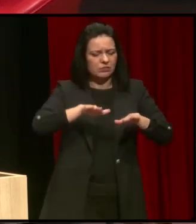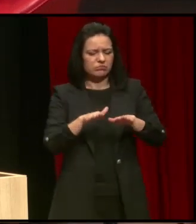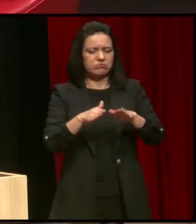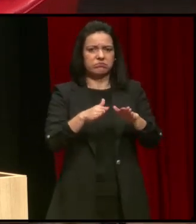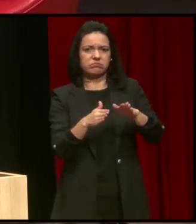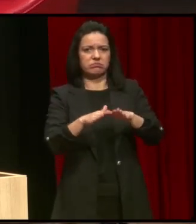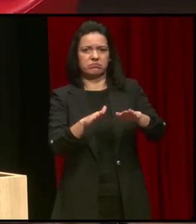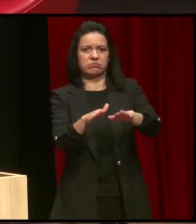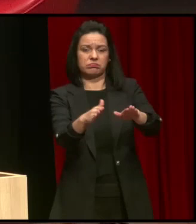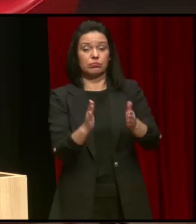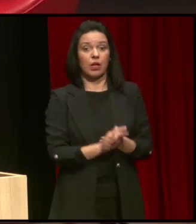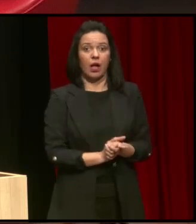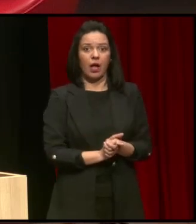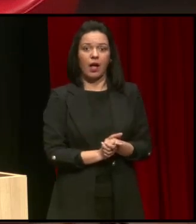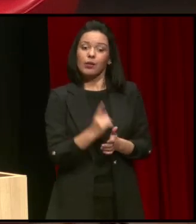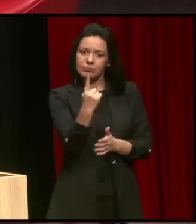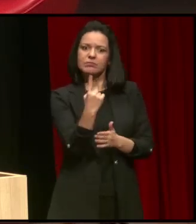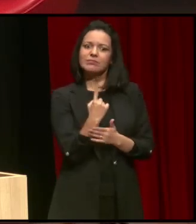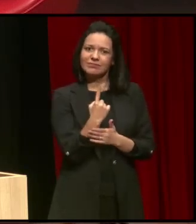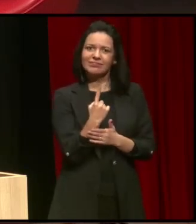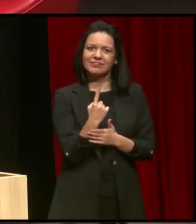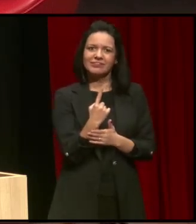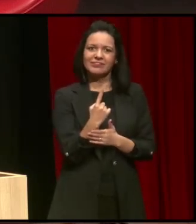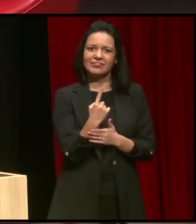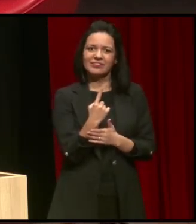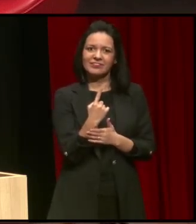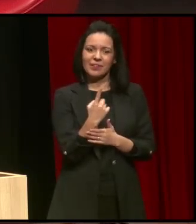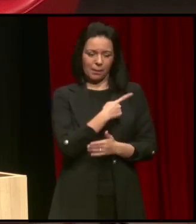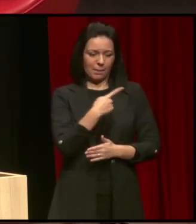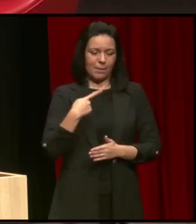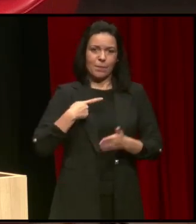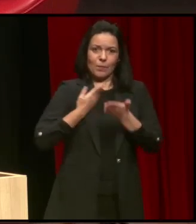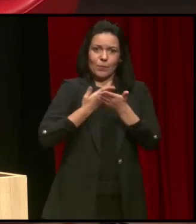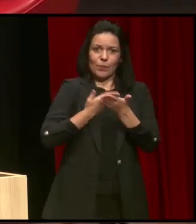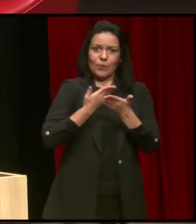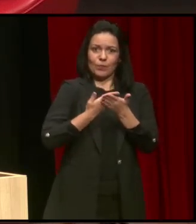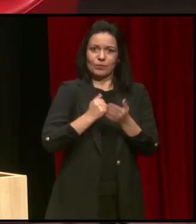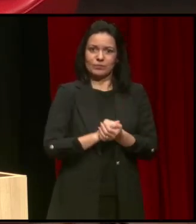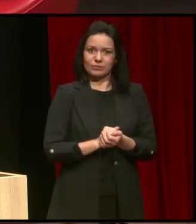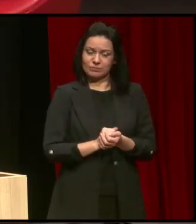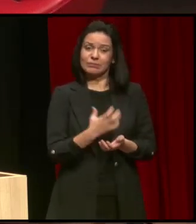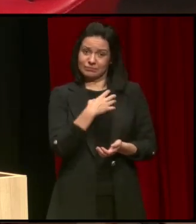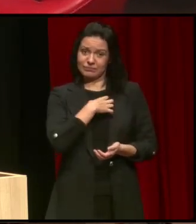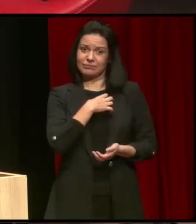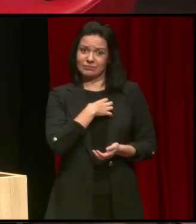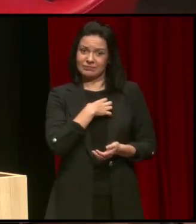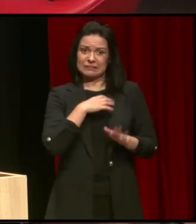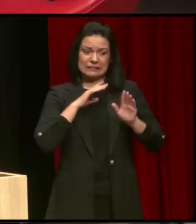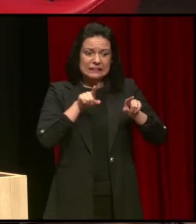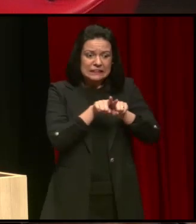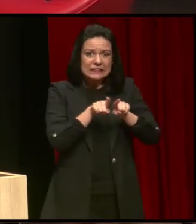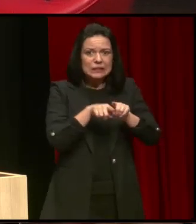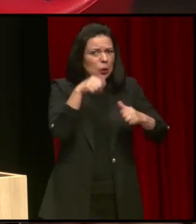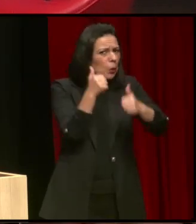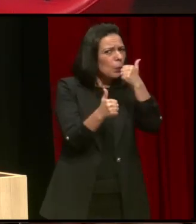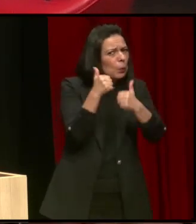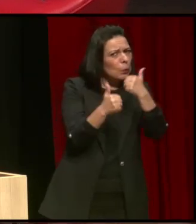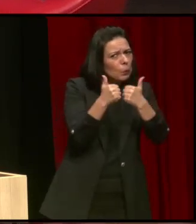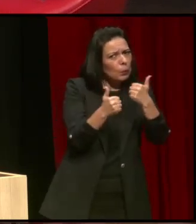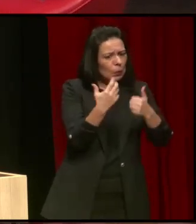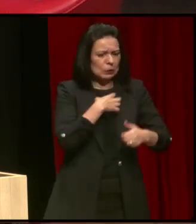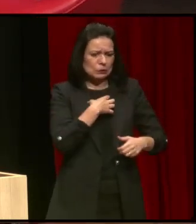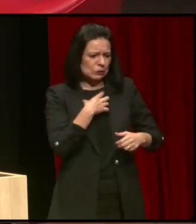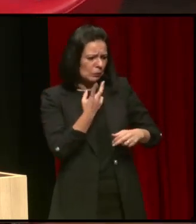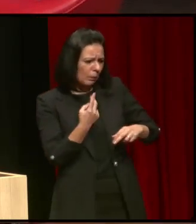Ele veio estudar para ser pastor no seminário. Ele era um baita de um goleiro. No futebol de salão não passava bola